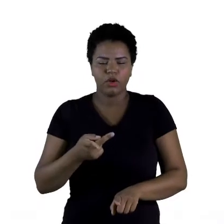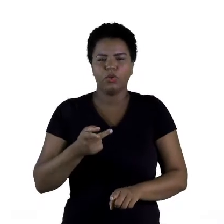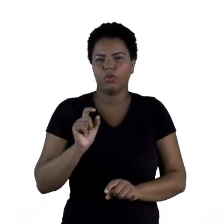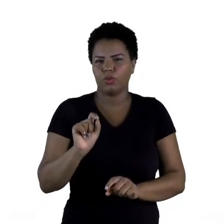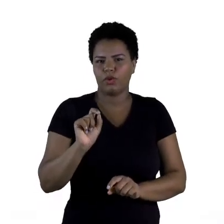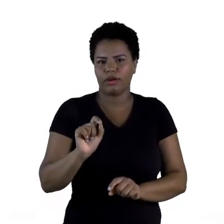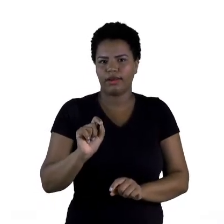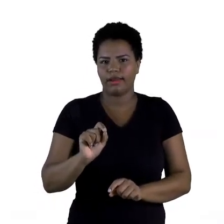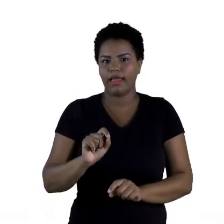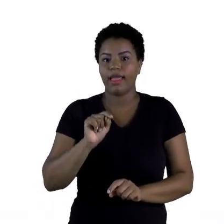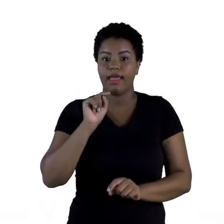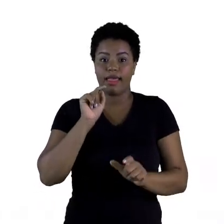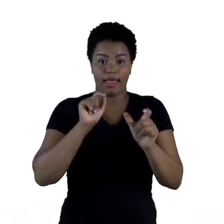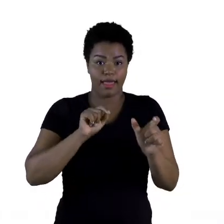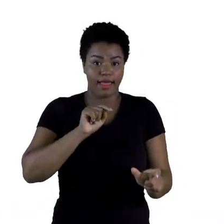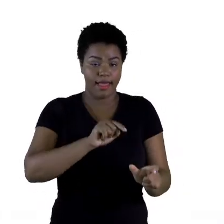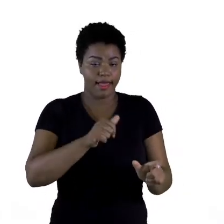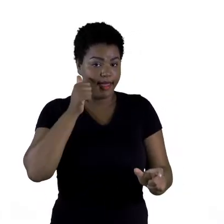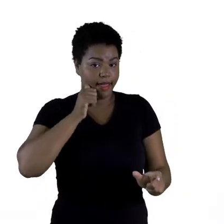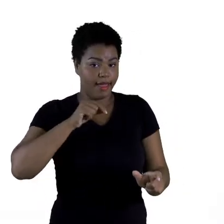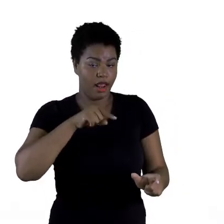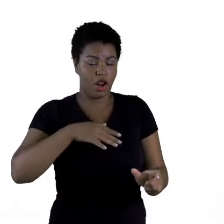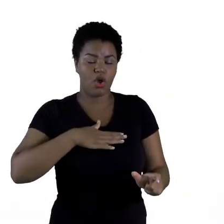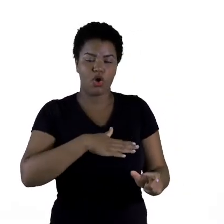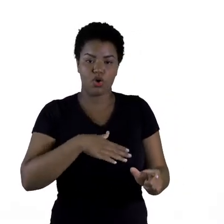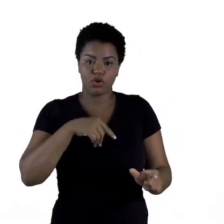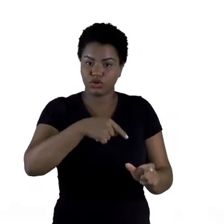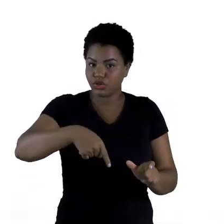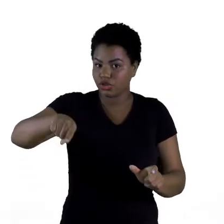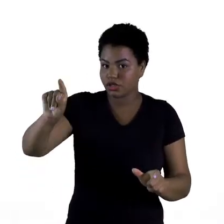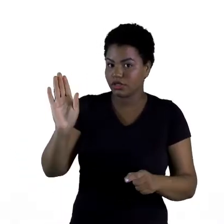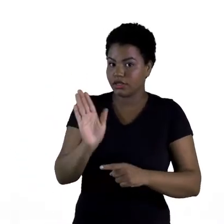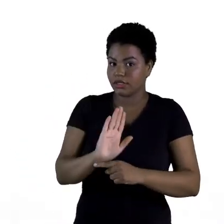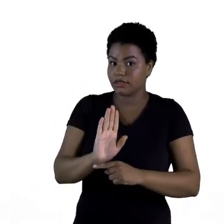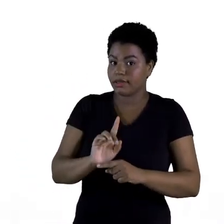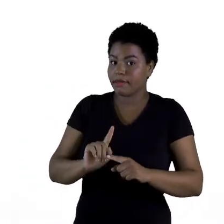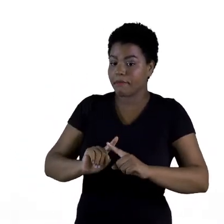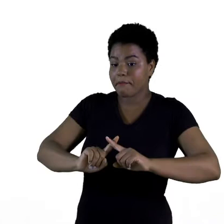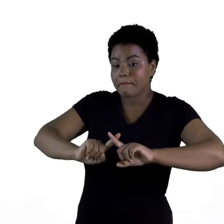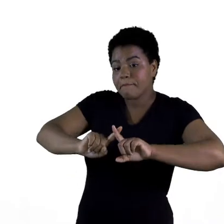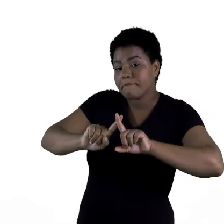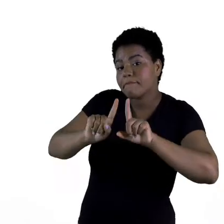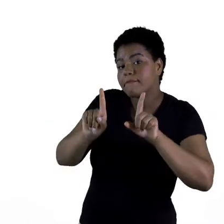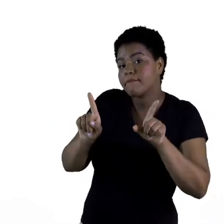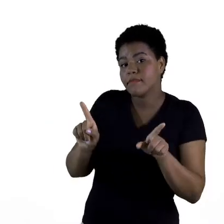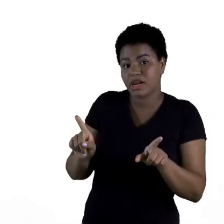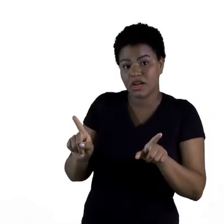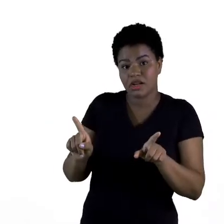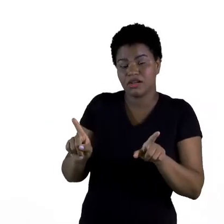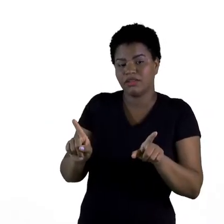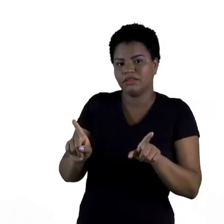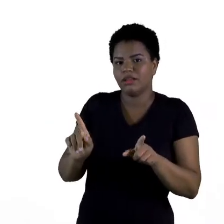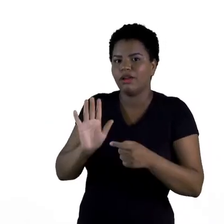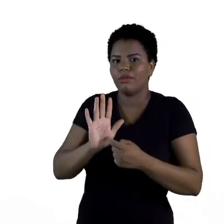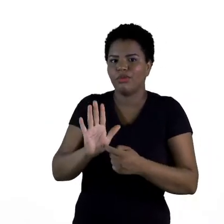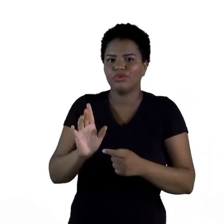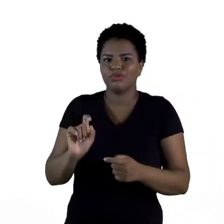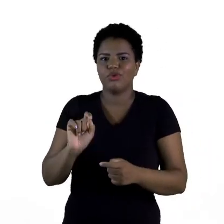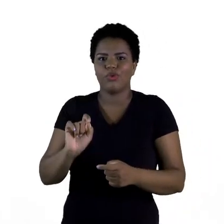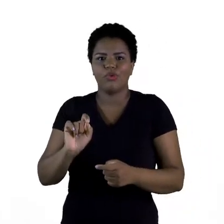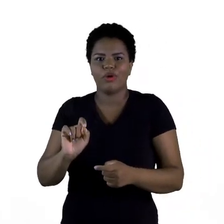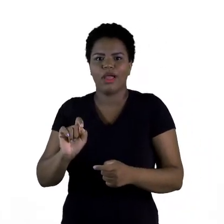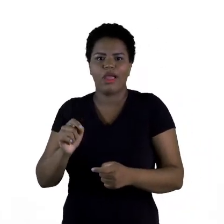cinema, mas, então ele está dando a opinião contrária, ele está colocando a outra opção